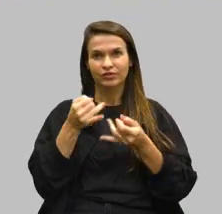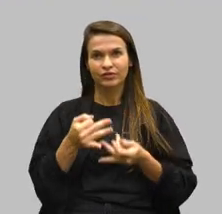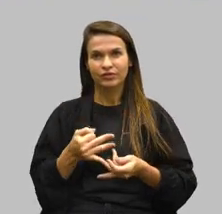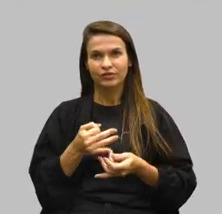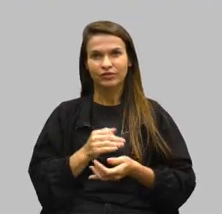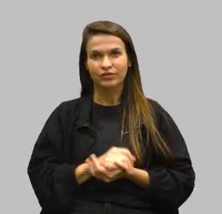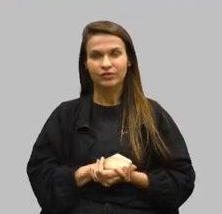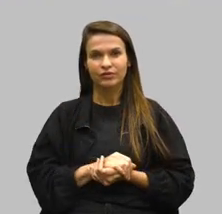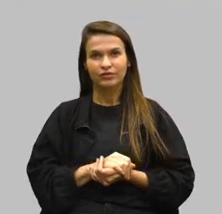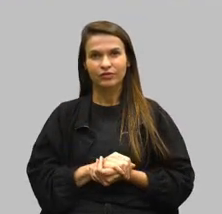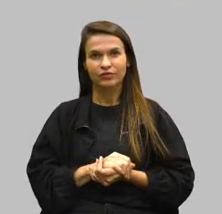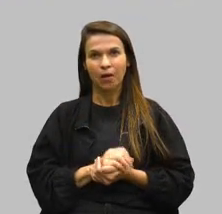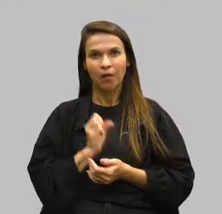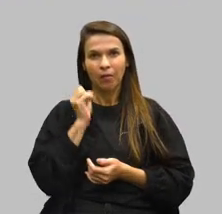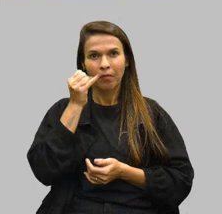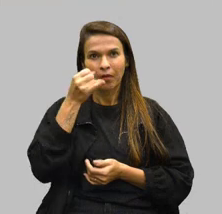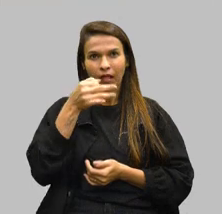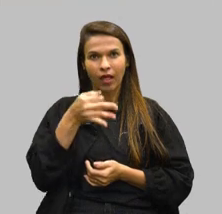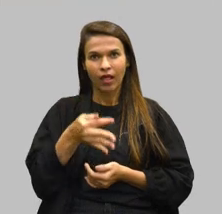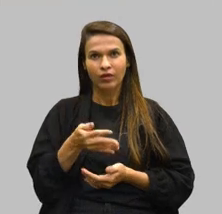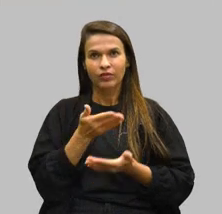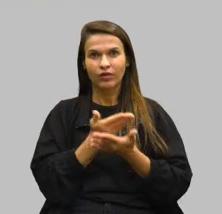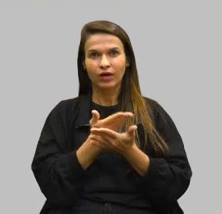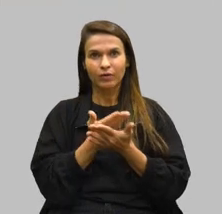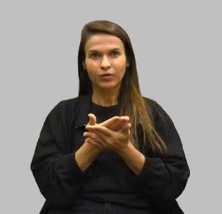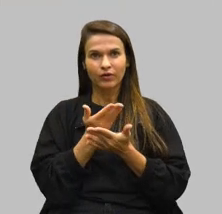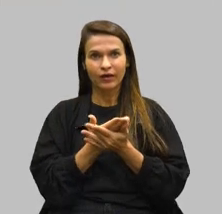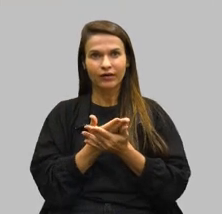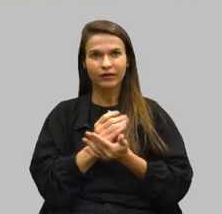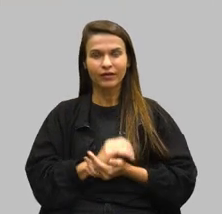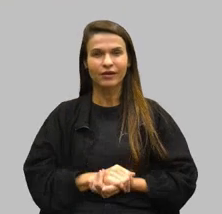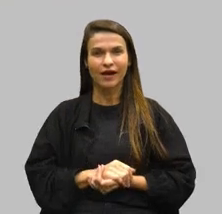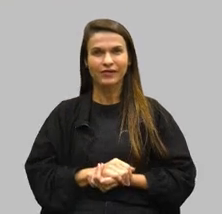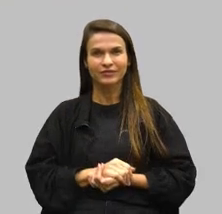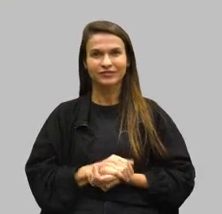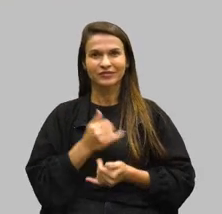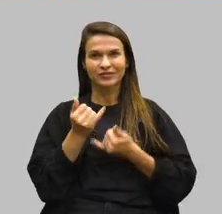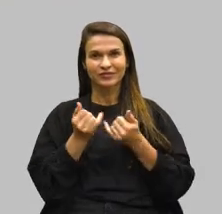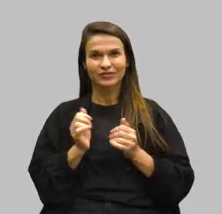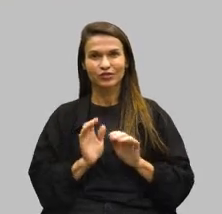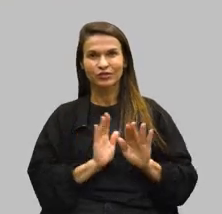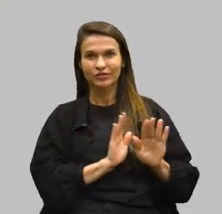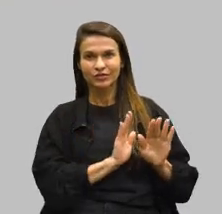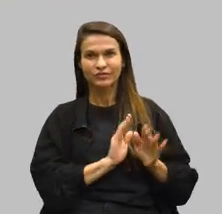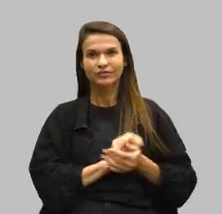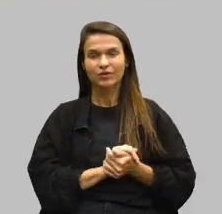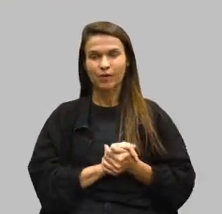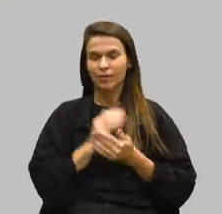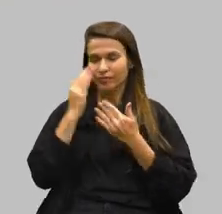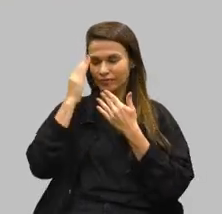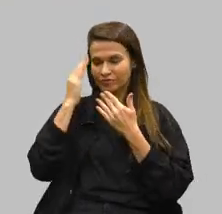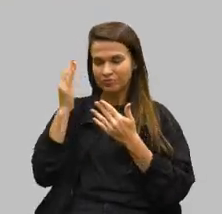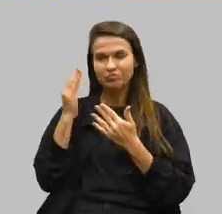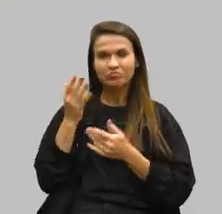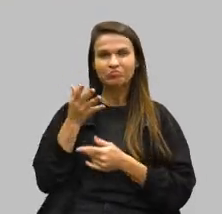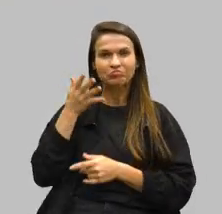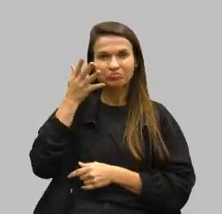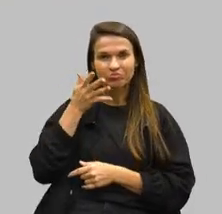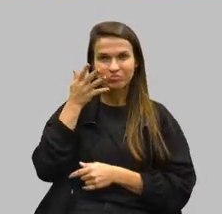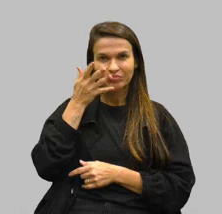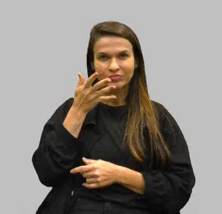ficou a madrugada então estudando tá certo brincadeiras a parte Parabéns aí pela explanação lá do início